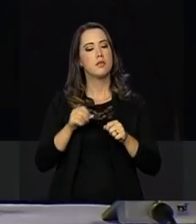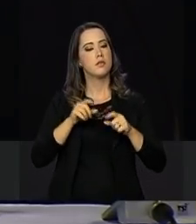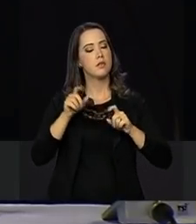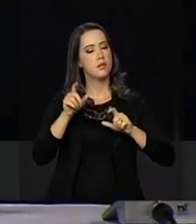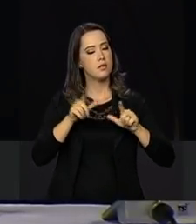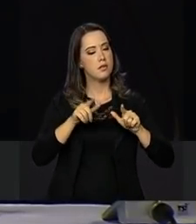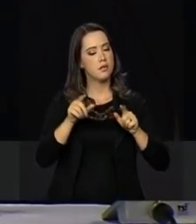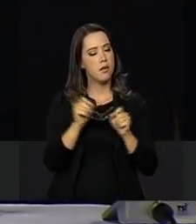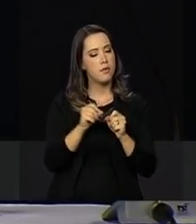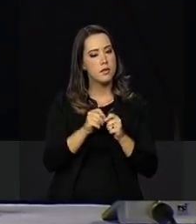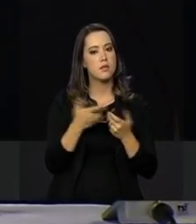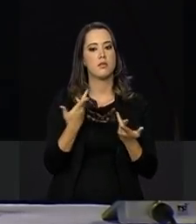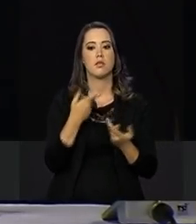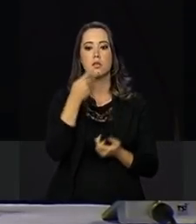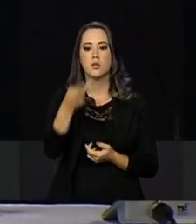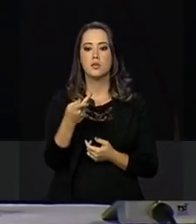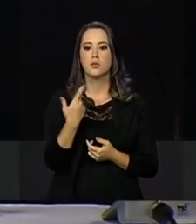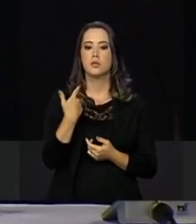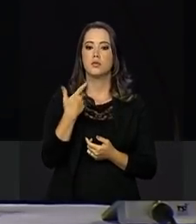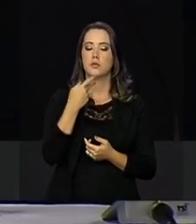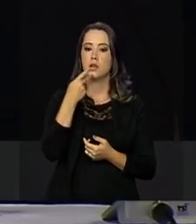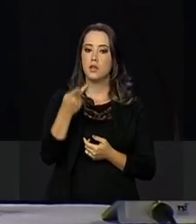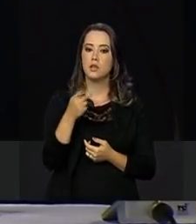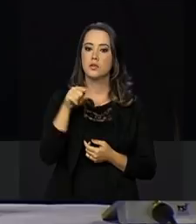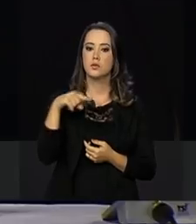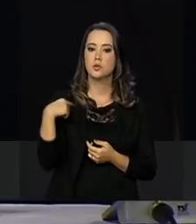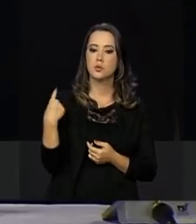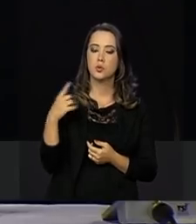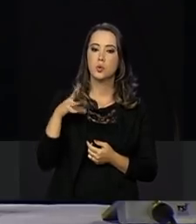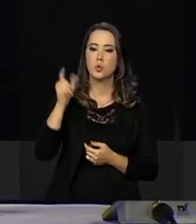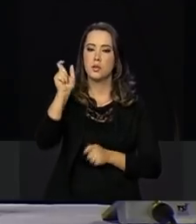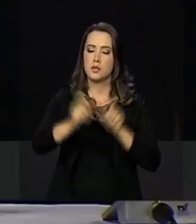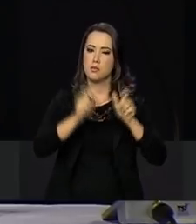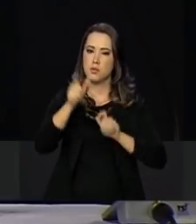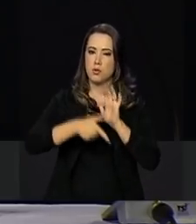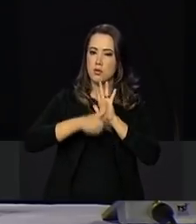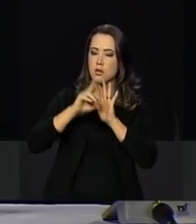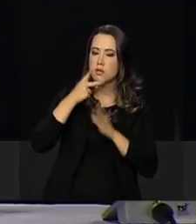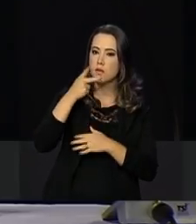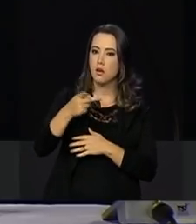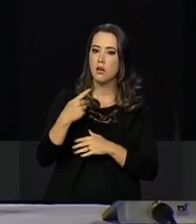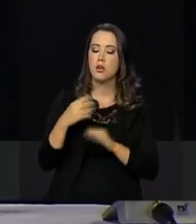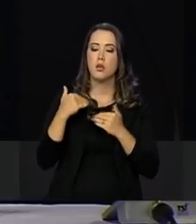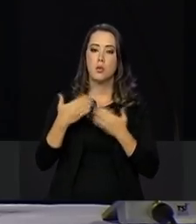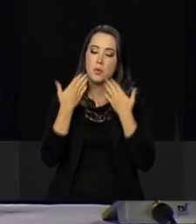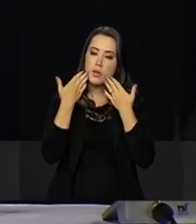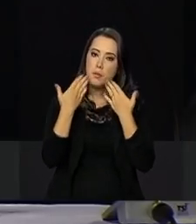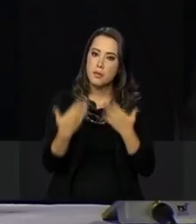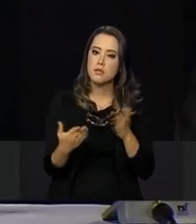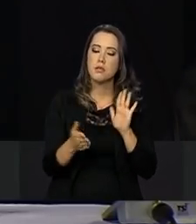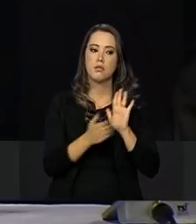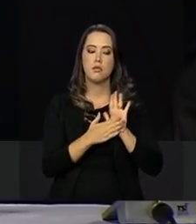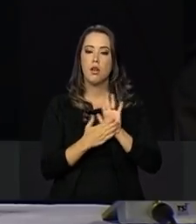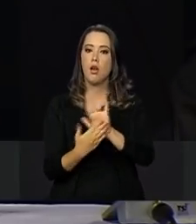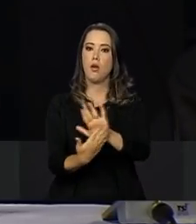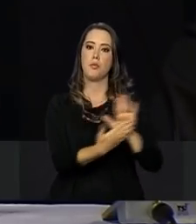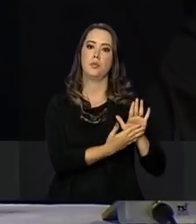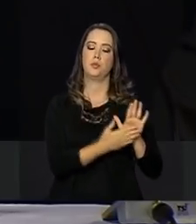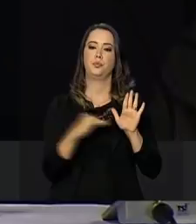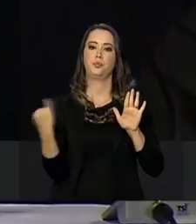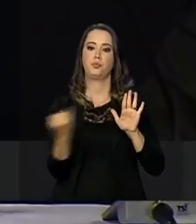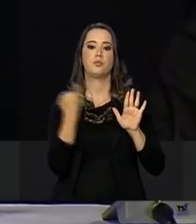E, digamos assim, com muito didatismo, todos os oradores, não é, puderam mostrar a importância, presidente